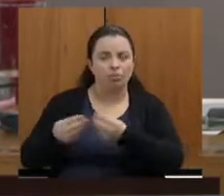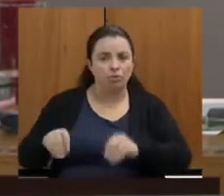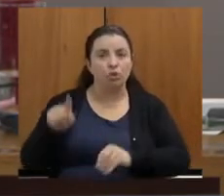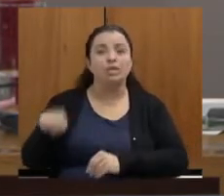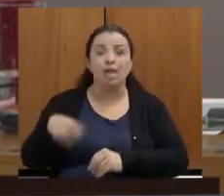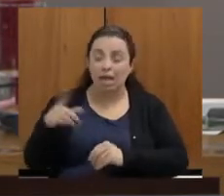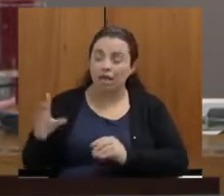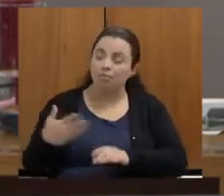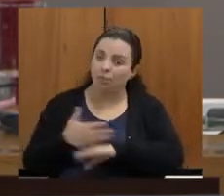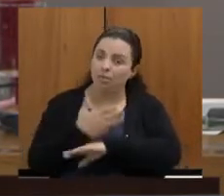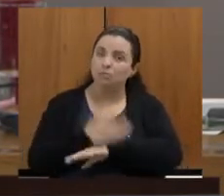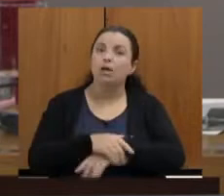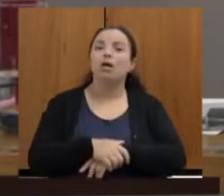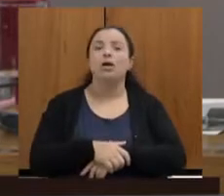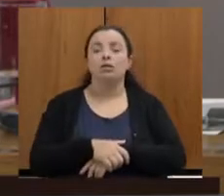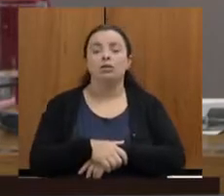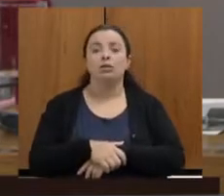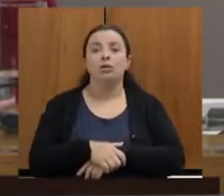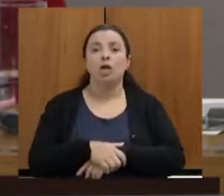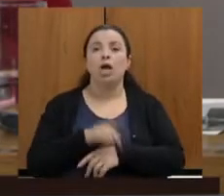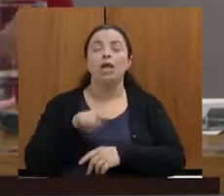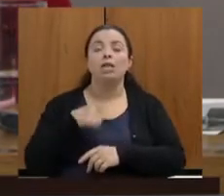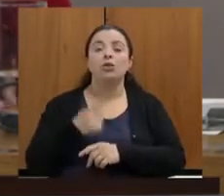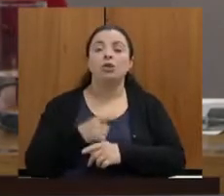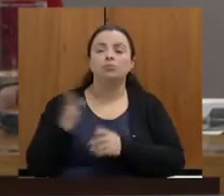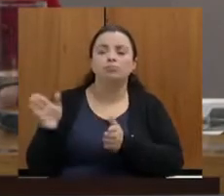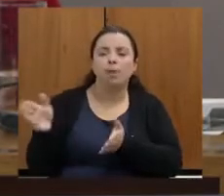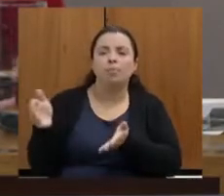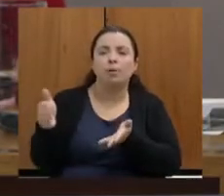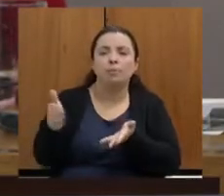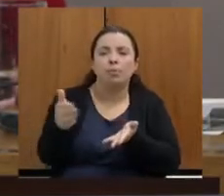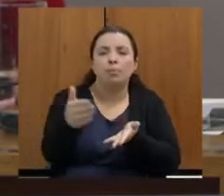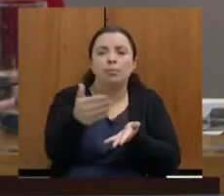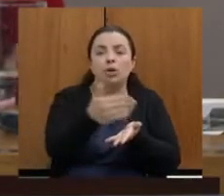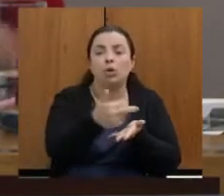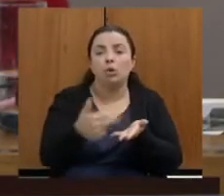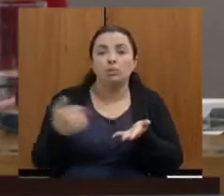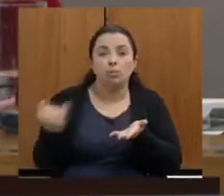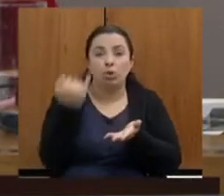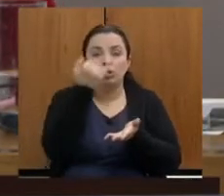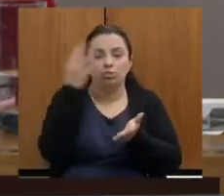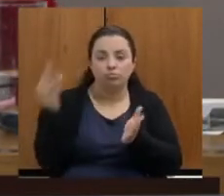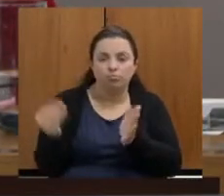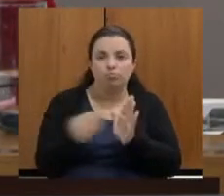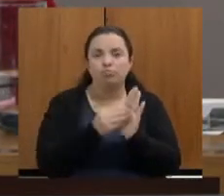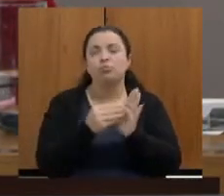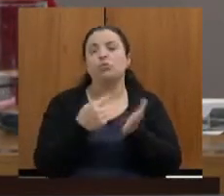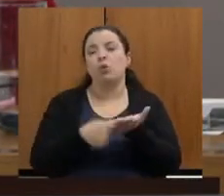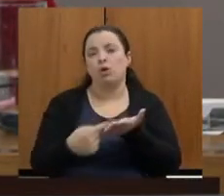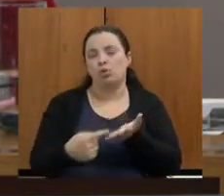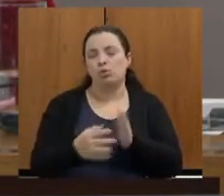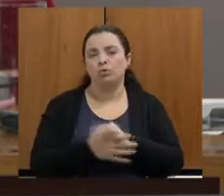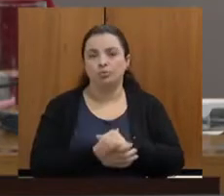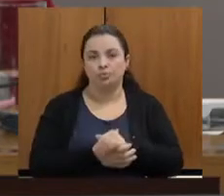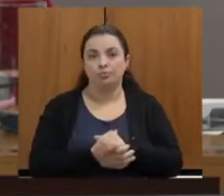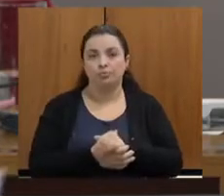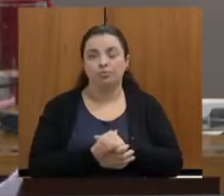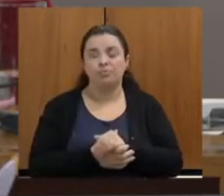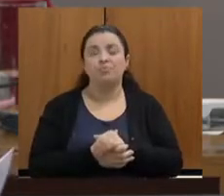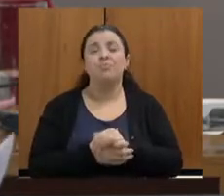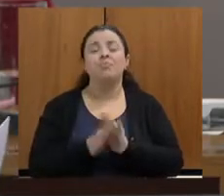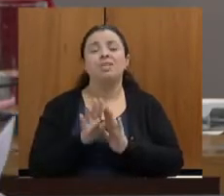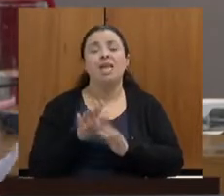apanhado daquilo que era essencial de estar no acordo bem as coisas tanto não estão resolvidas